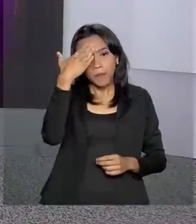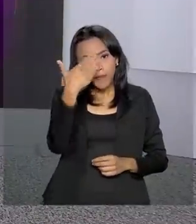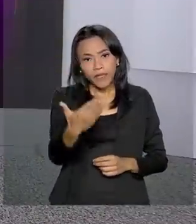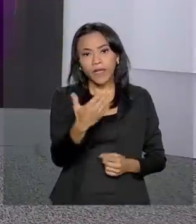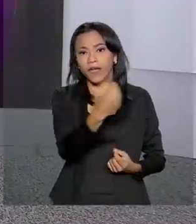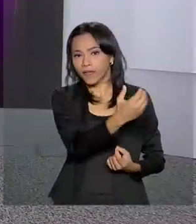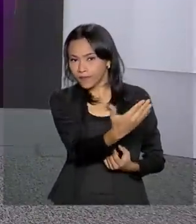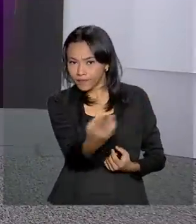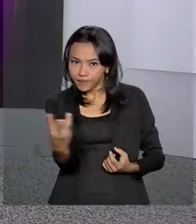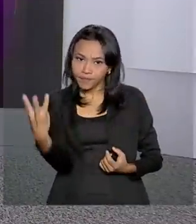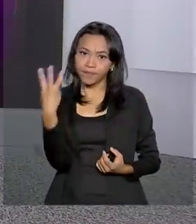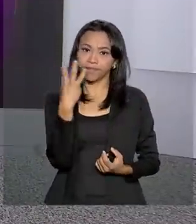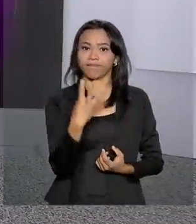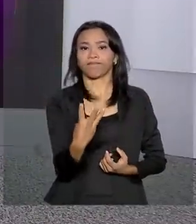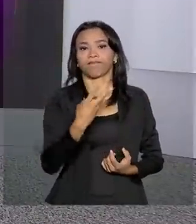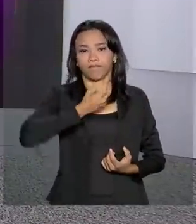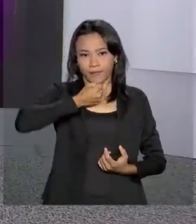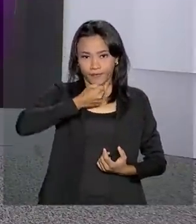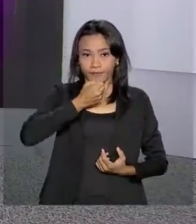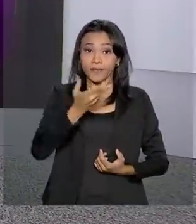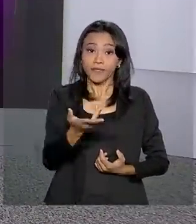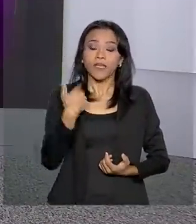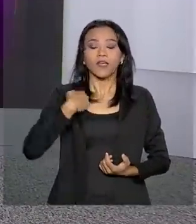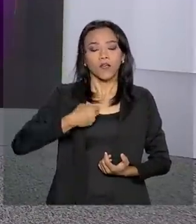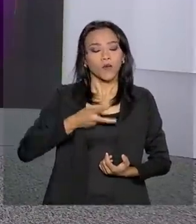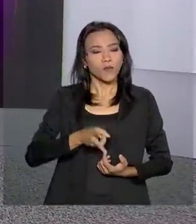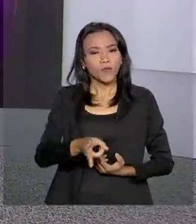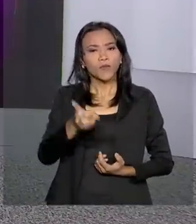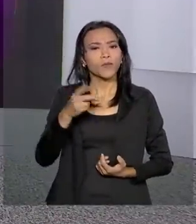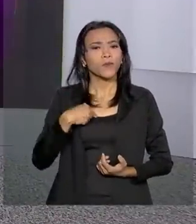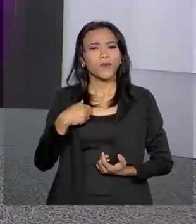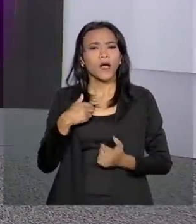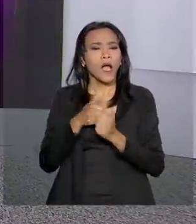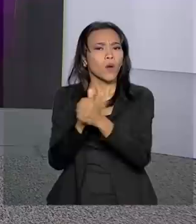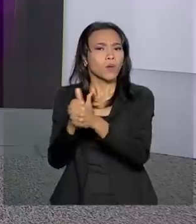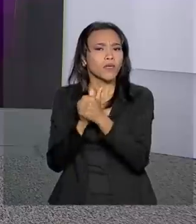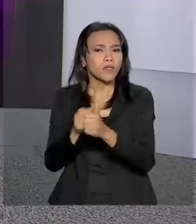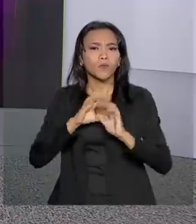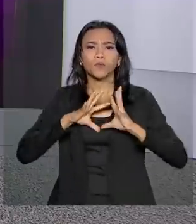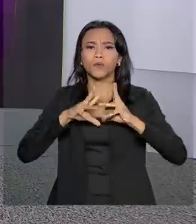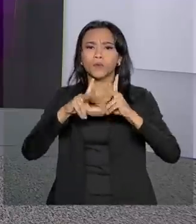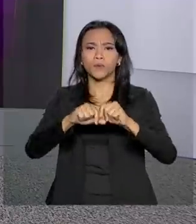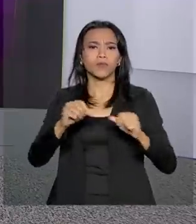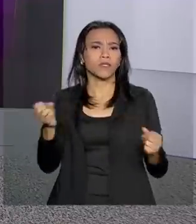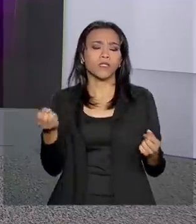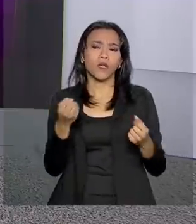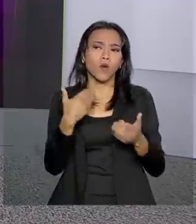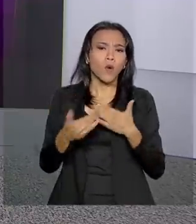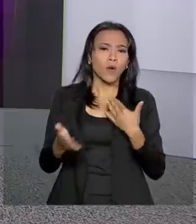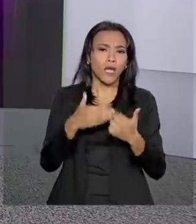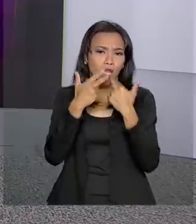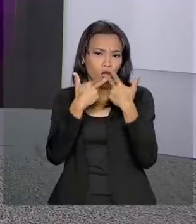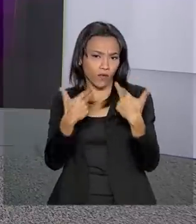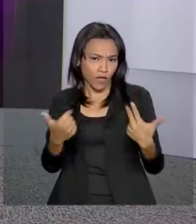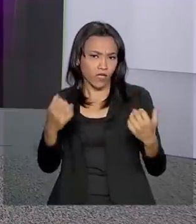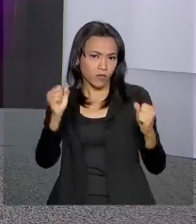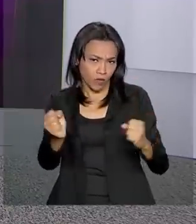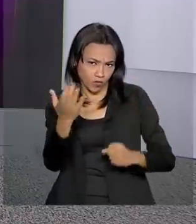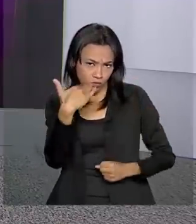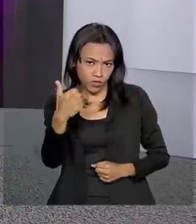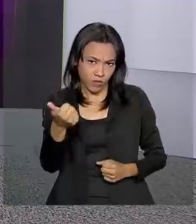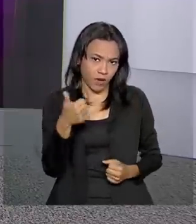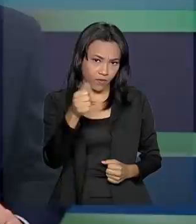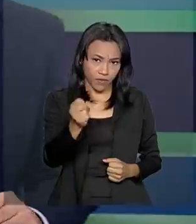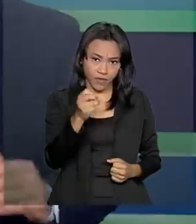Obrigado, Márcio. Obrigado, Luciana. A gente continua acompanhando com vocês tudo sobre a nova Previdência. Qualquer novidade, chama a gente aqui no estúdio. Tá